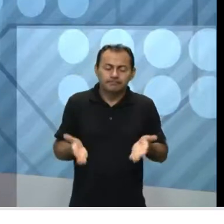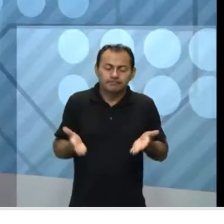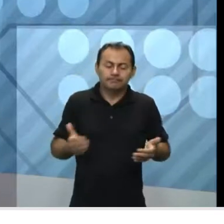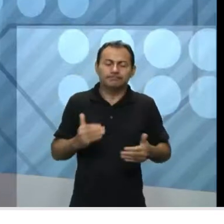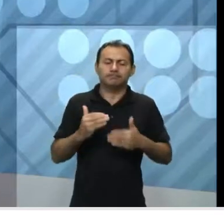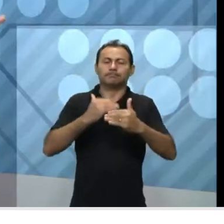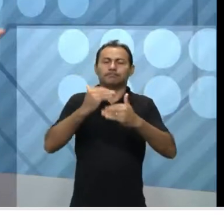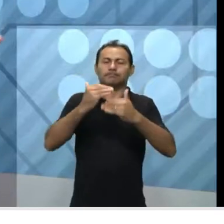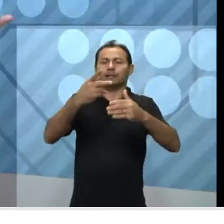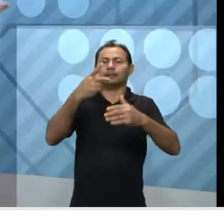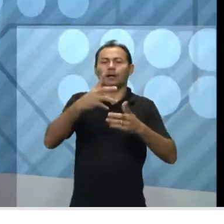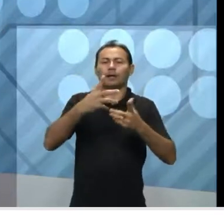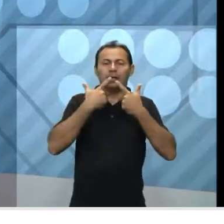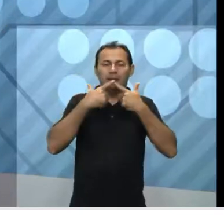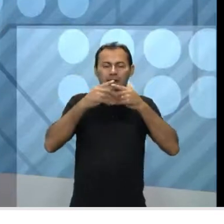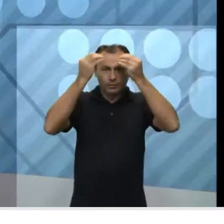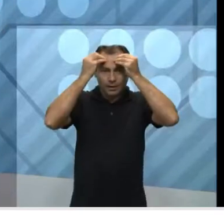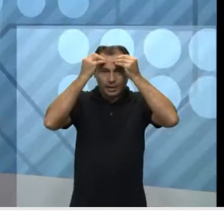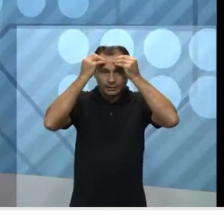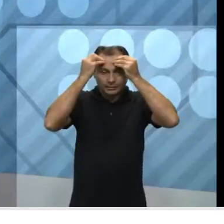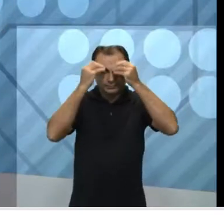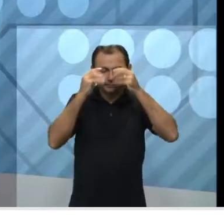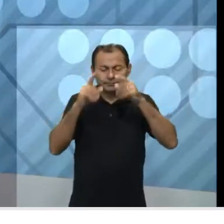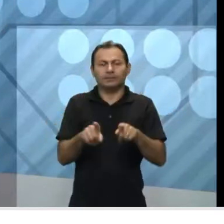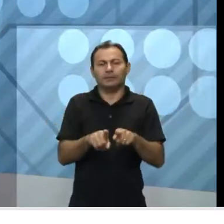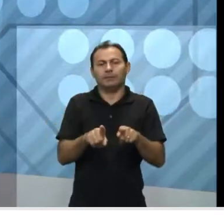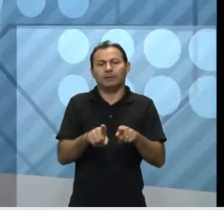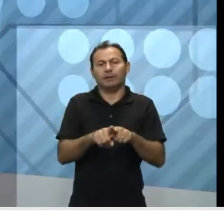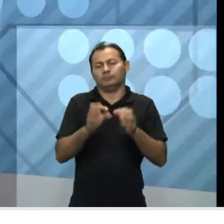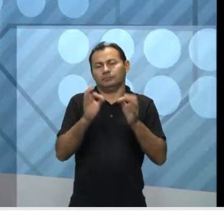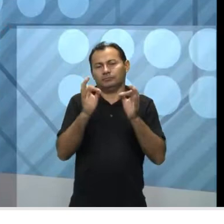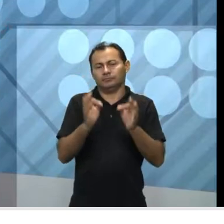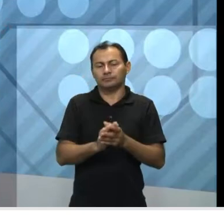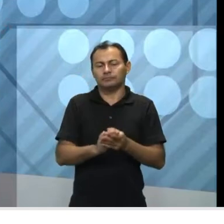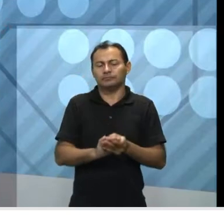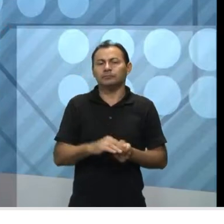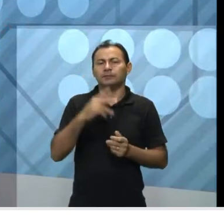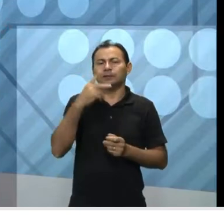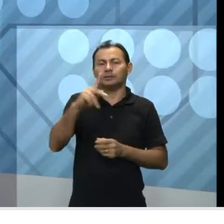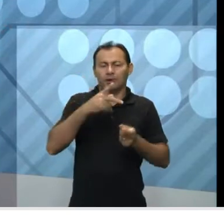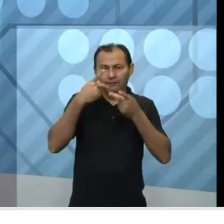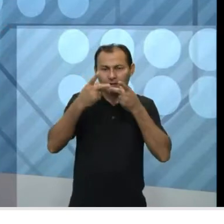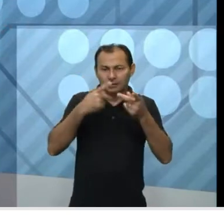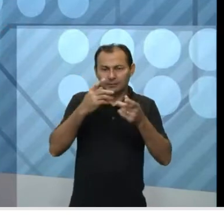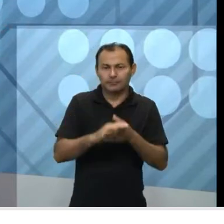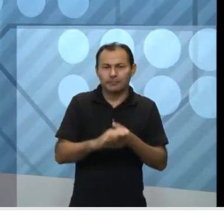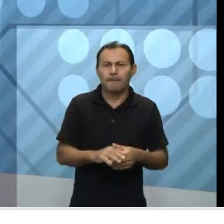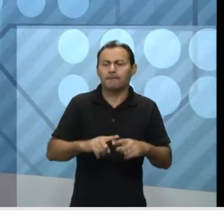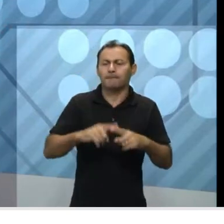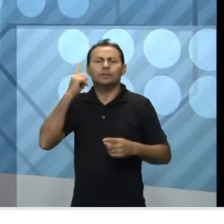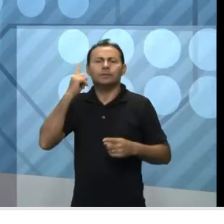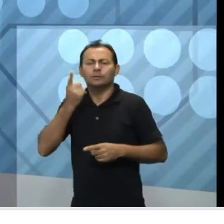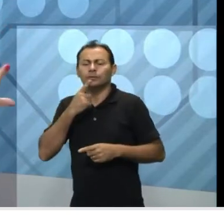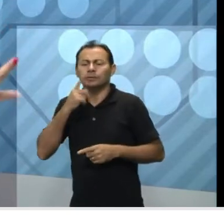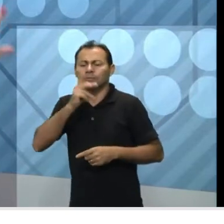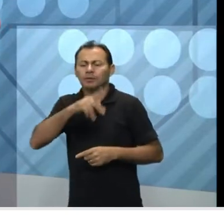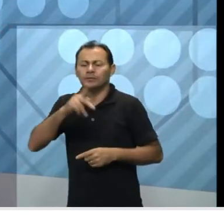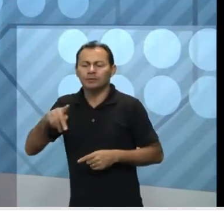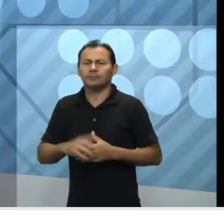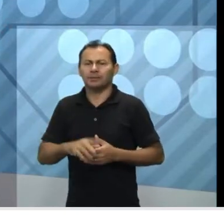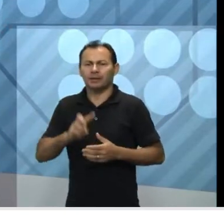linguagem e claro, que consequentemente da sua fala. Mas e o surdo, professora? Ele vai precisar também